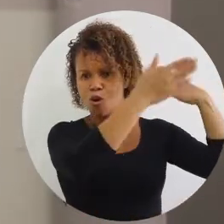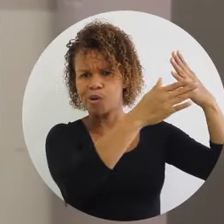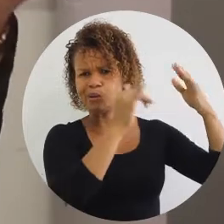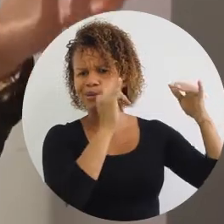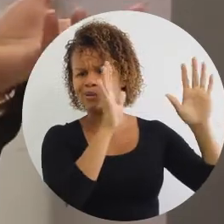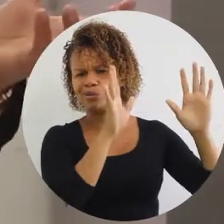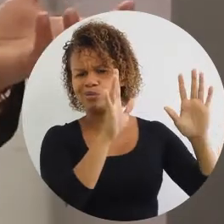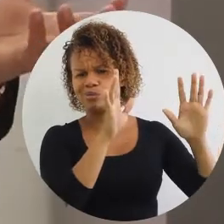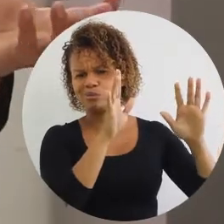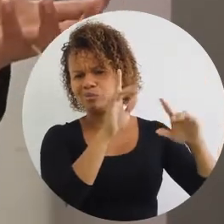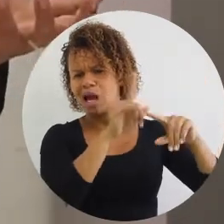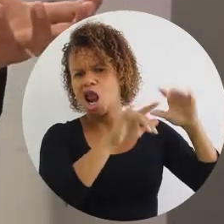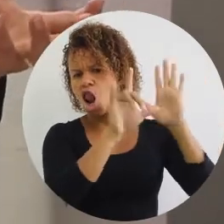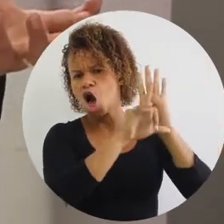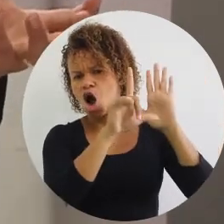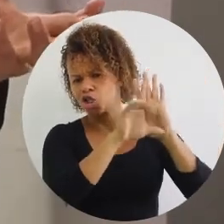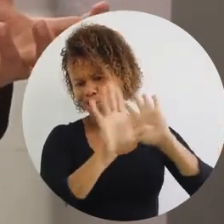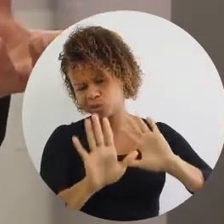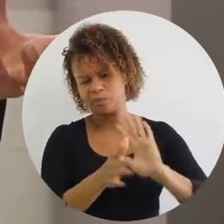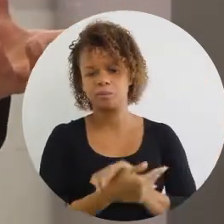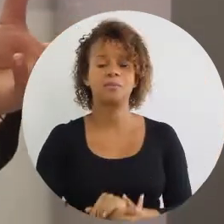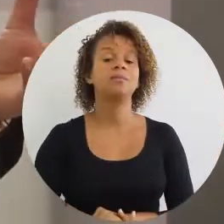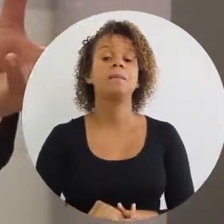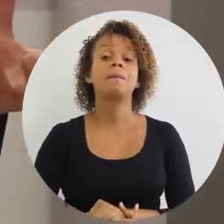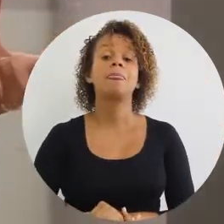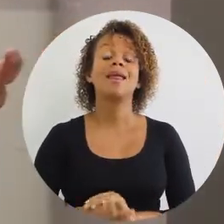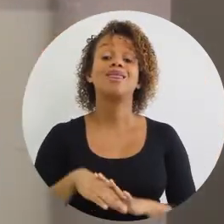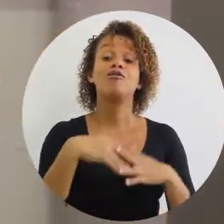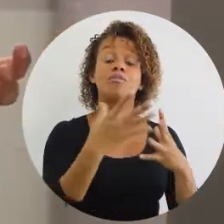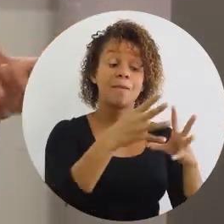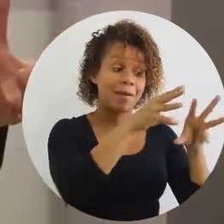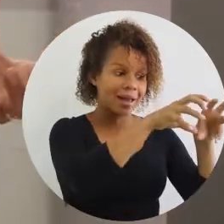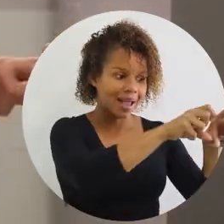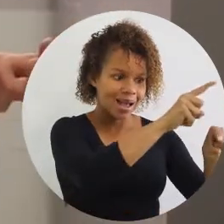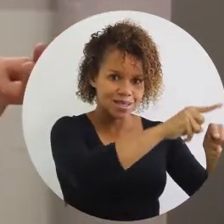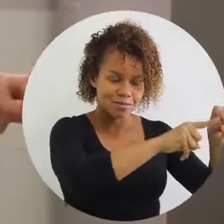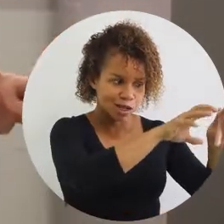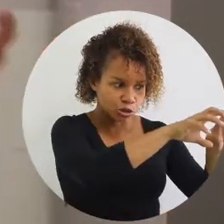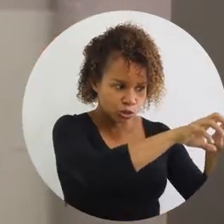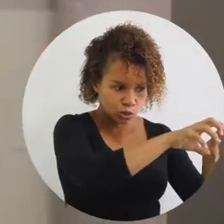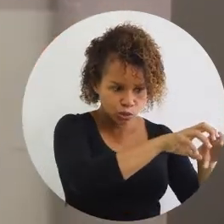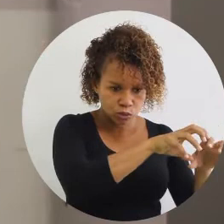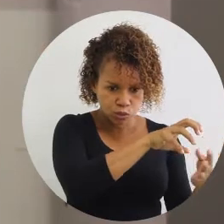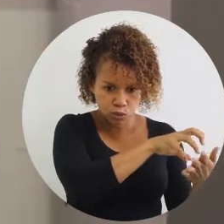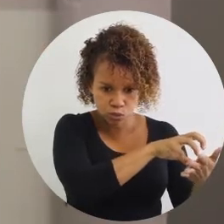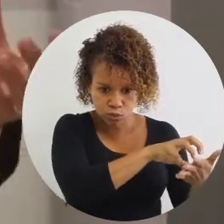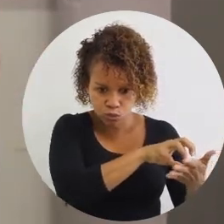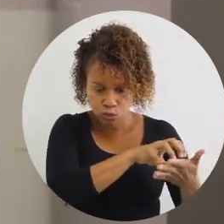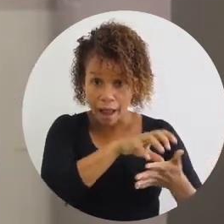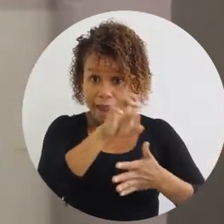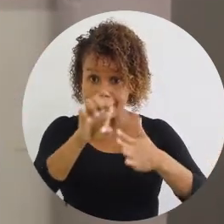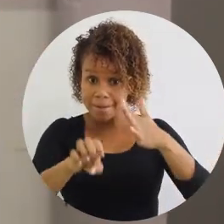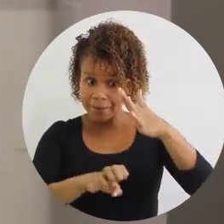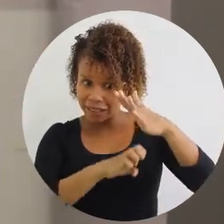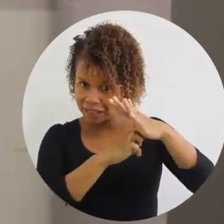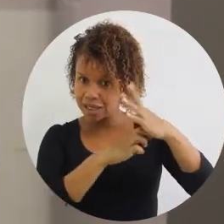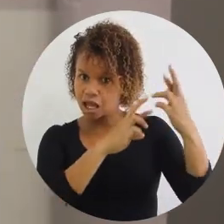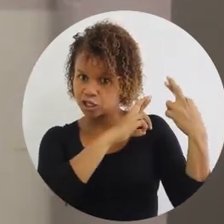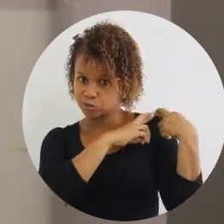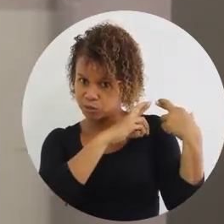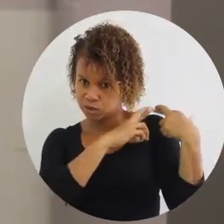armazém alfandegado. Para transitar com essa mercadoria, a empresa que vai fazer esse